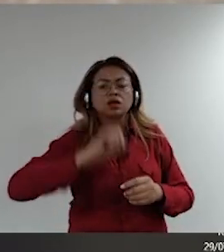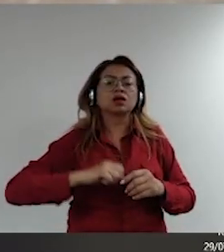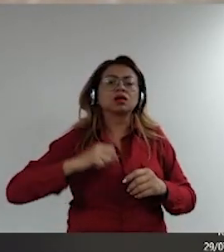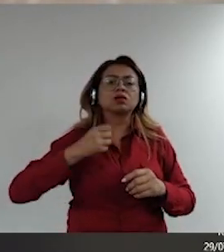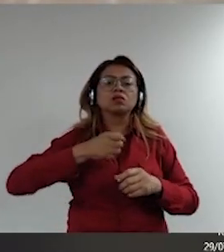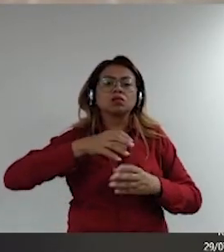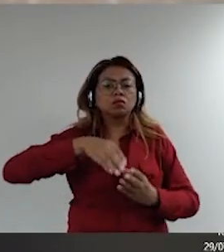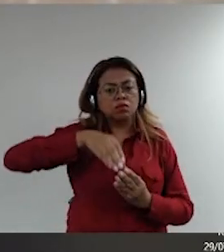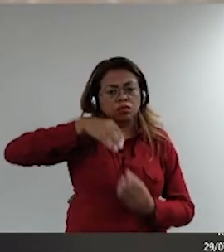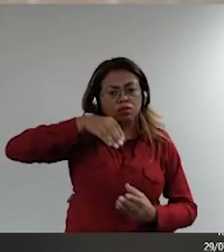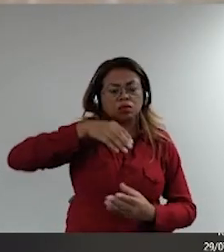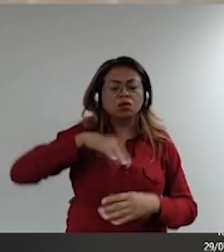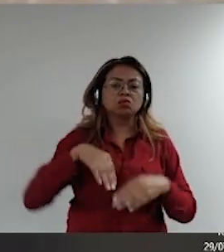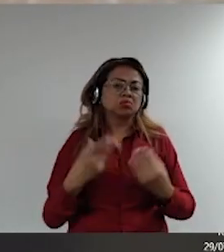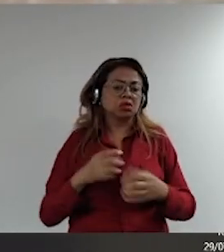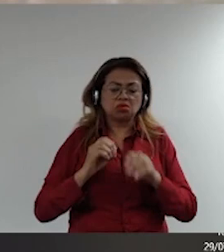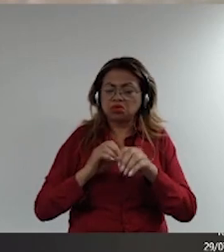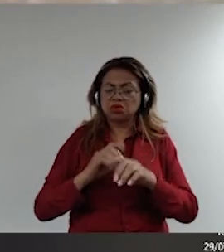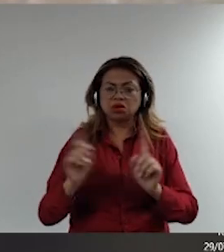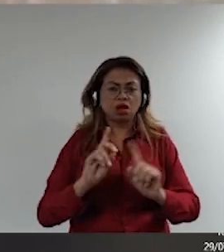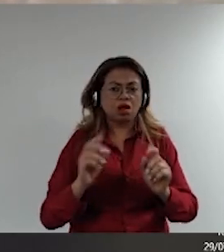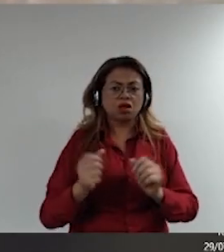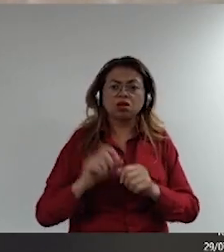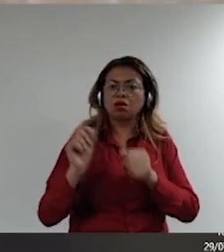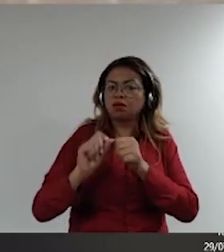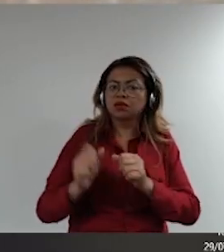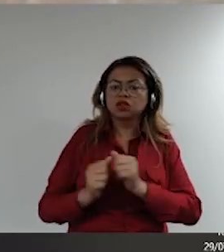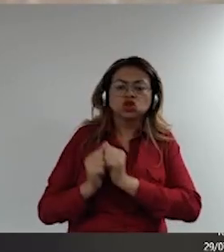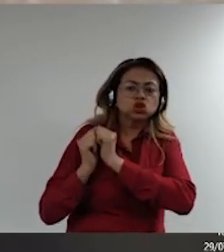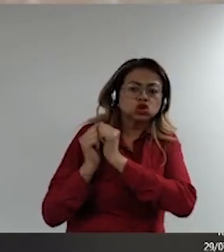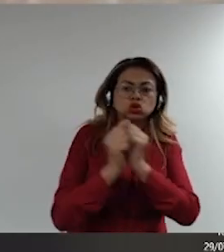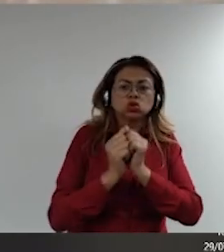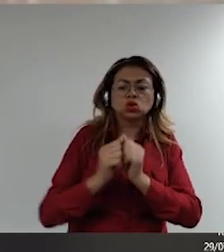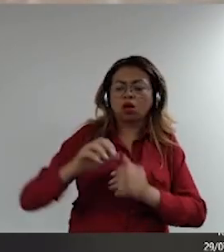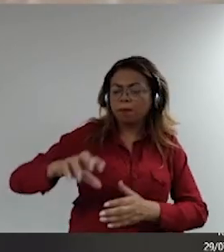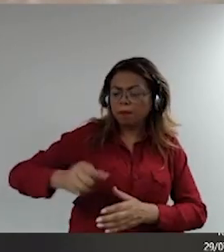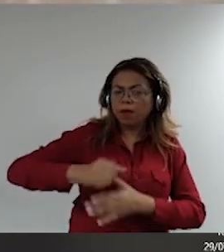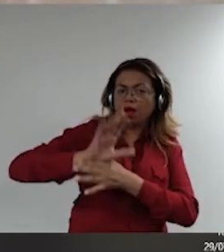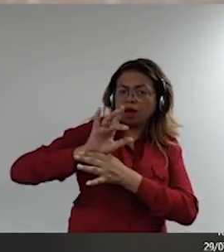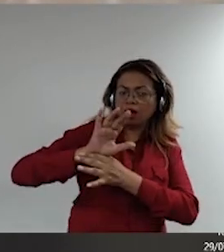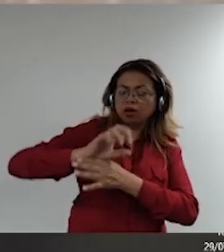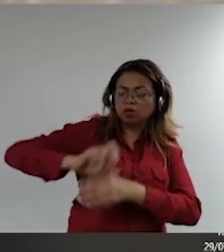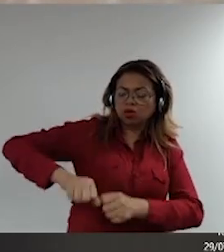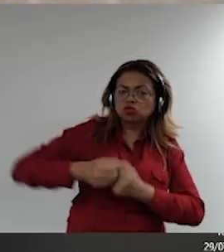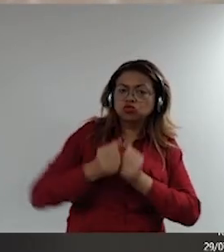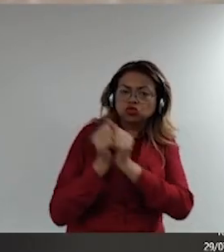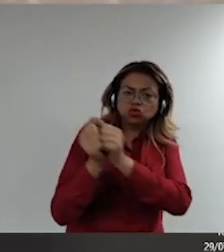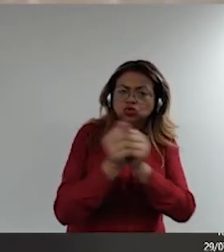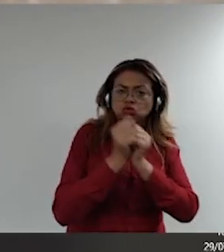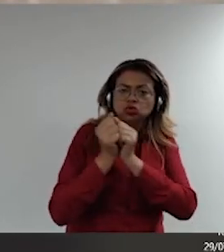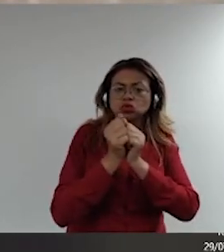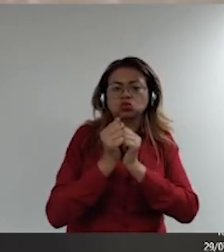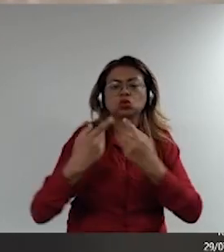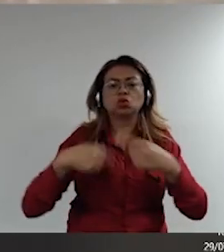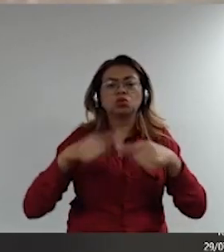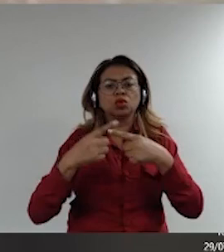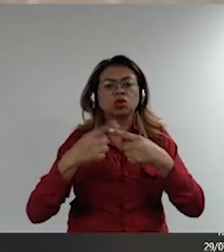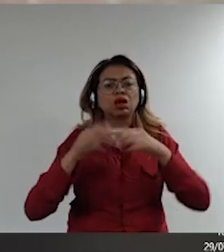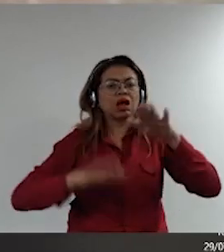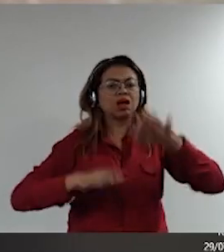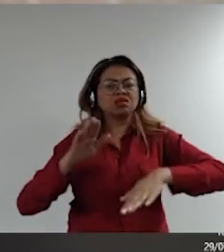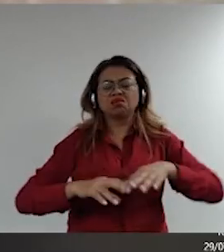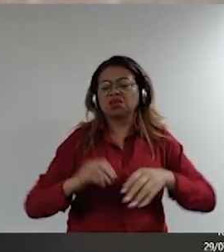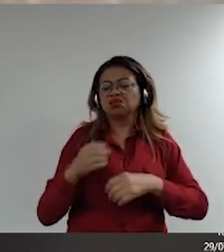para esse funcionário, não é ensinar, não, é fazer junto. Você vai pegar a mãozinha dele e vai fazer, porque às vezes o colaborador diz, eu